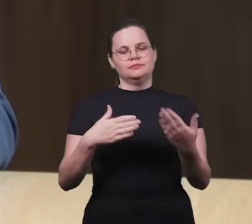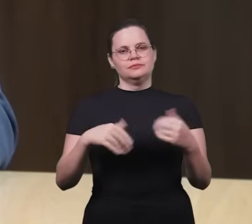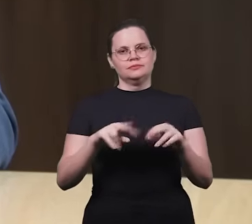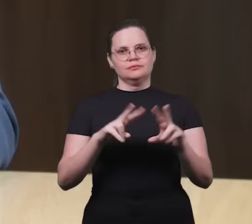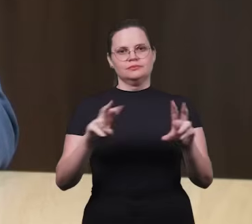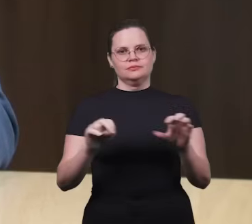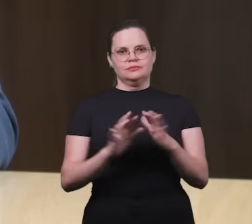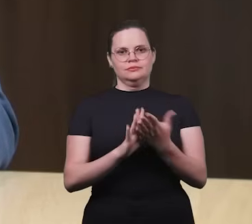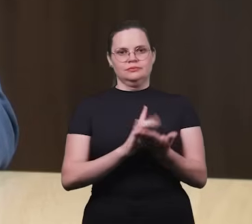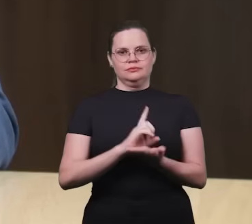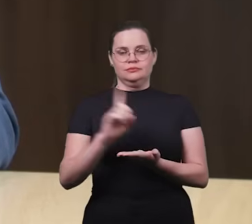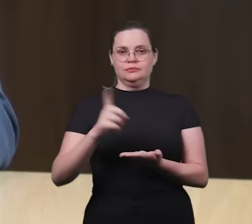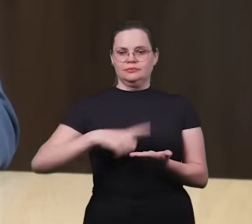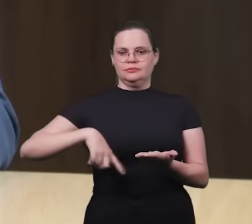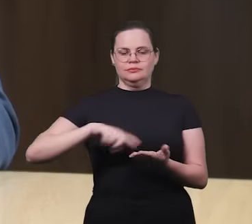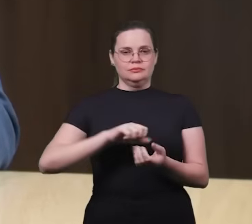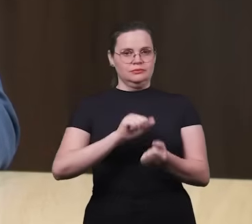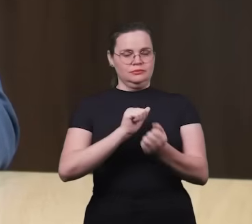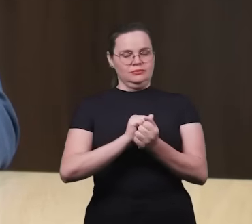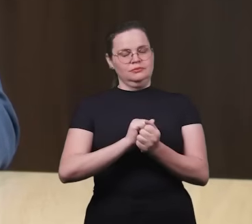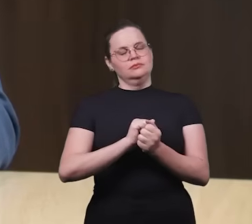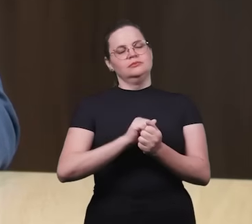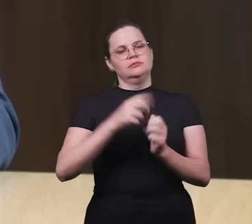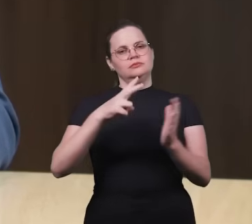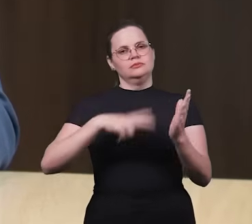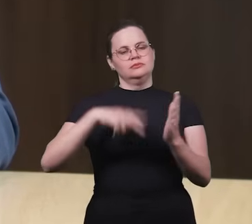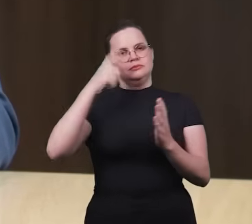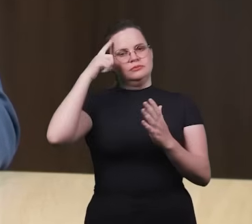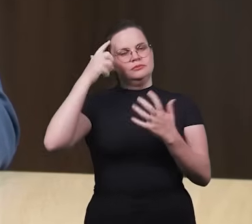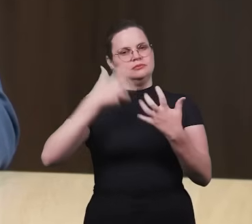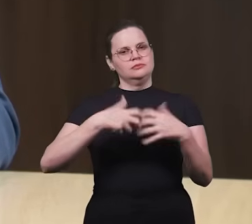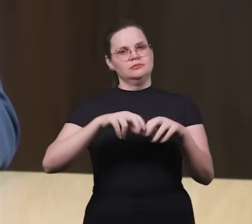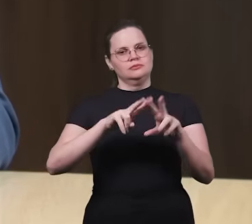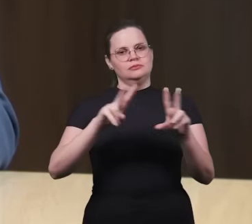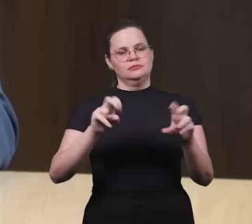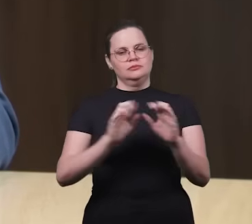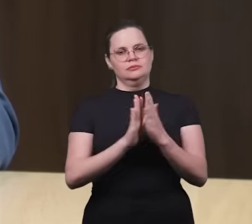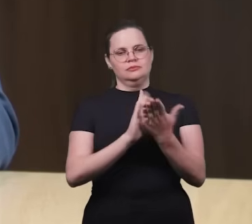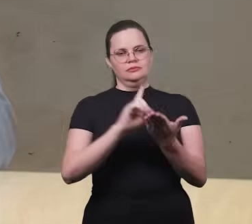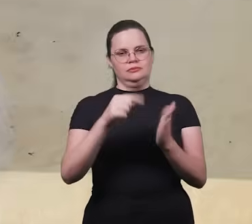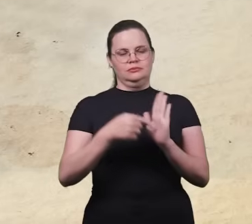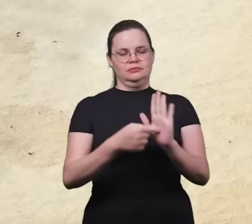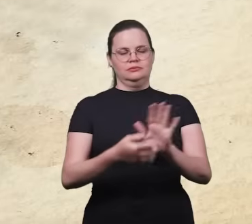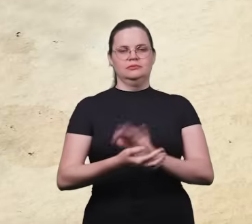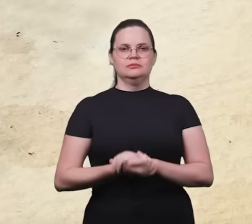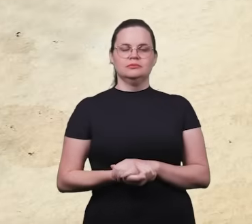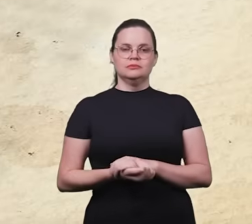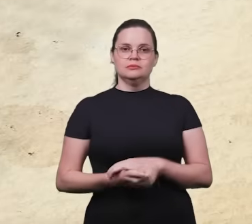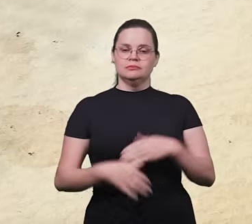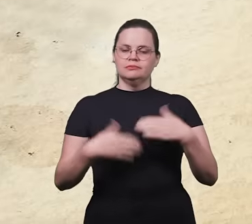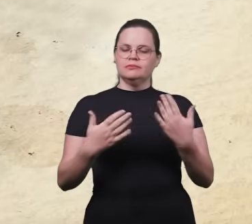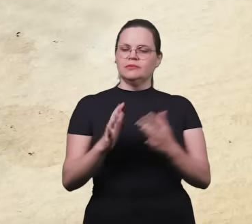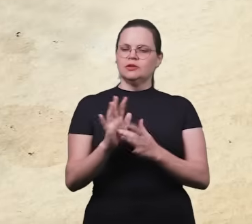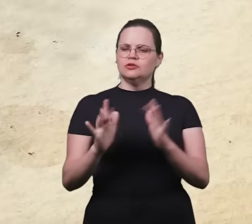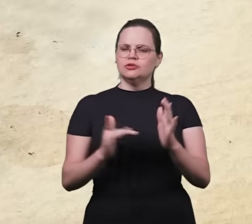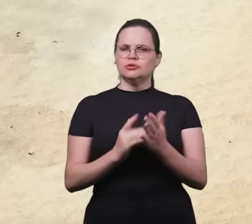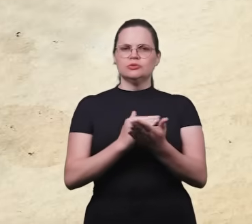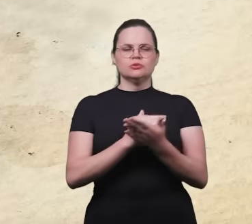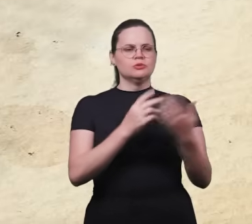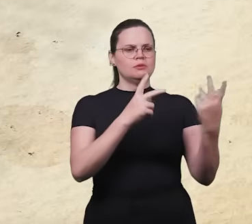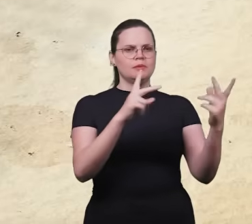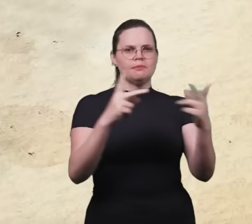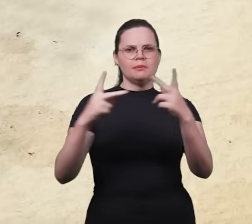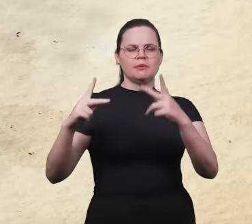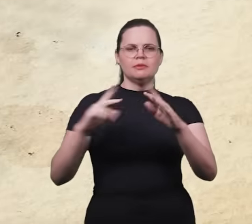da palavra de Deus para juntos meditarmos na Escritura Sagrada, que diz assim: Desde então começou Jesus